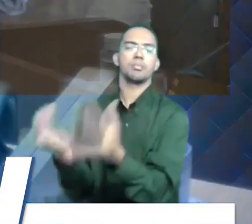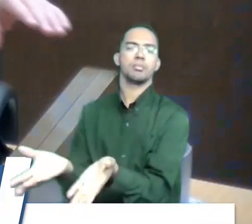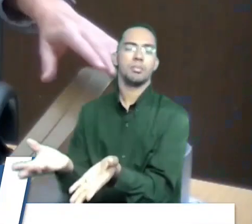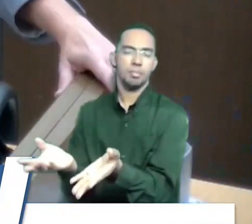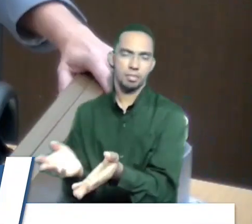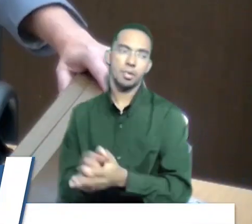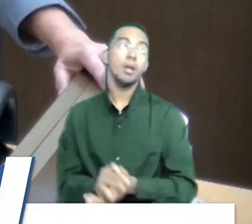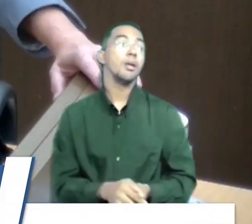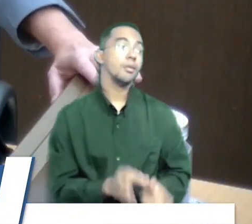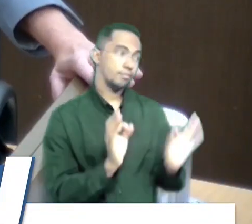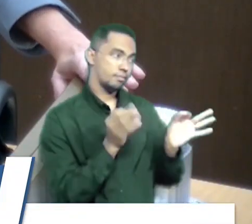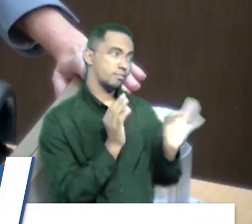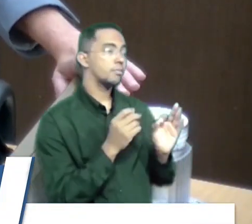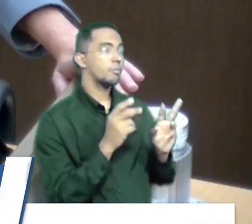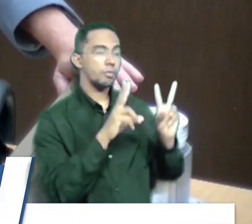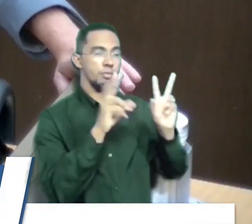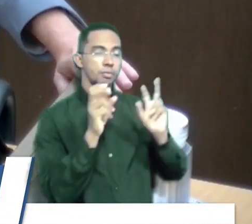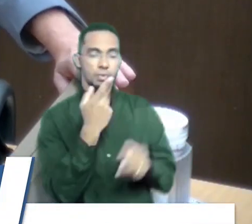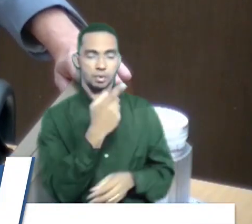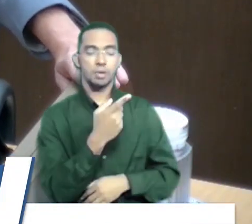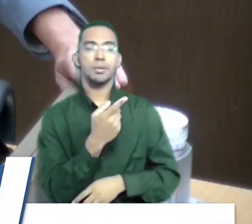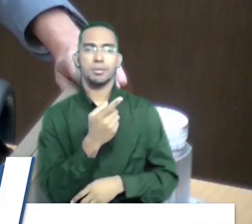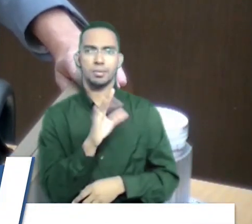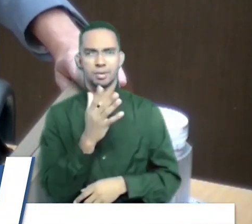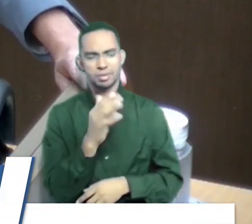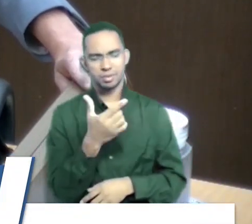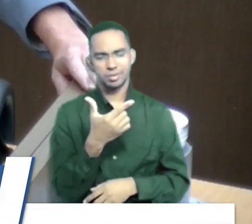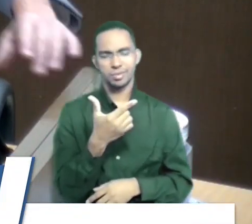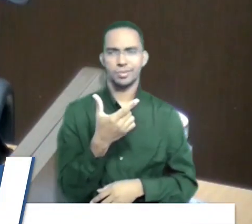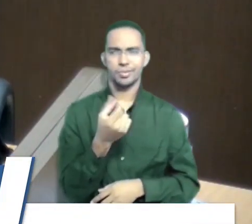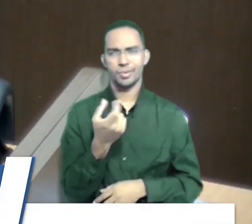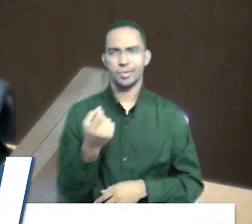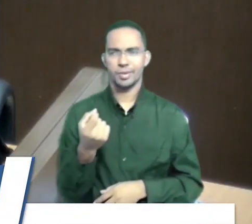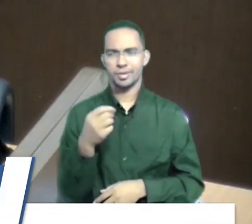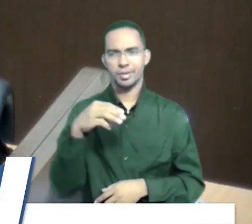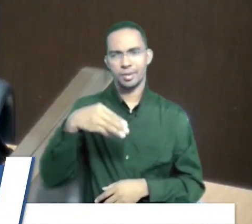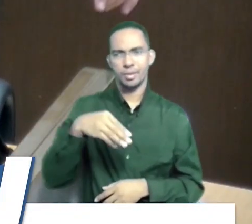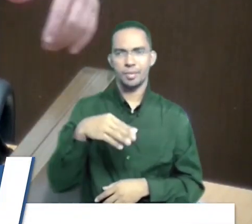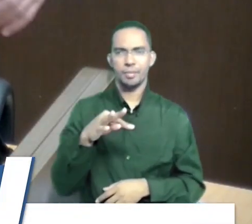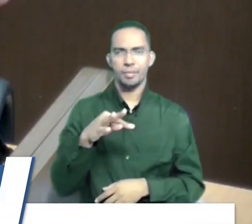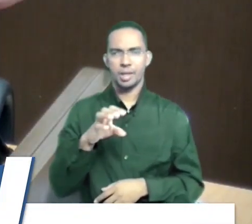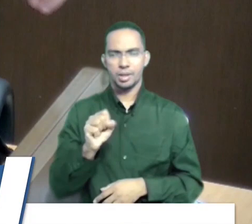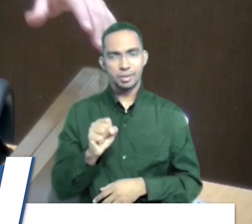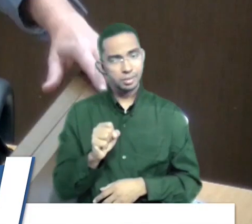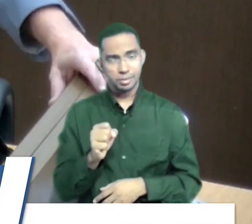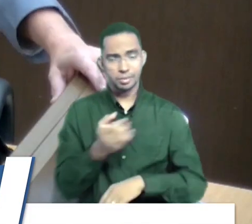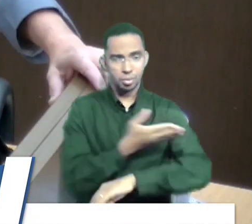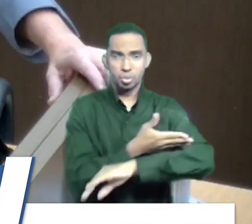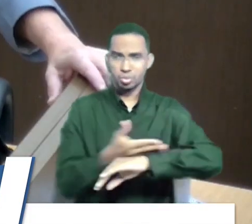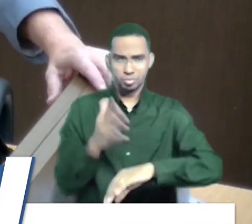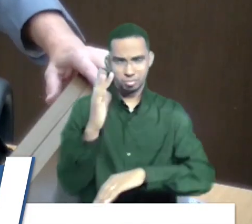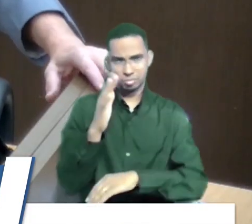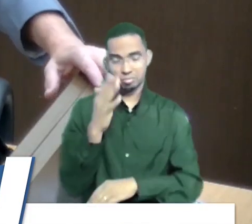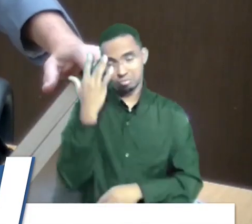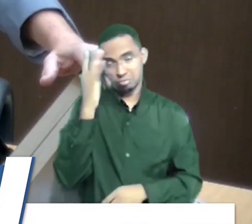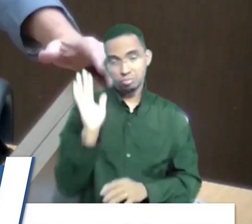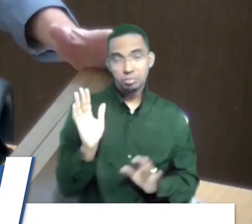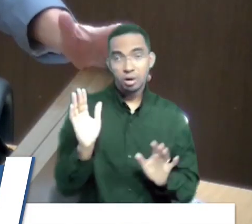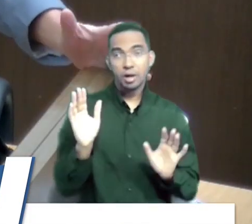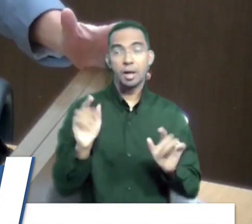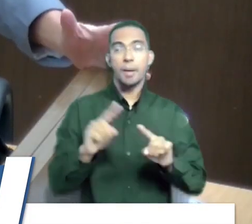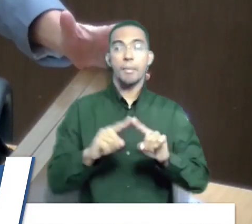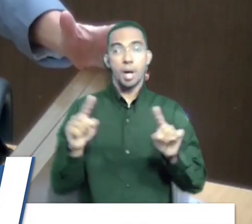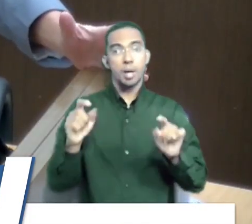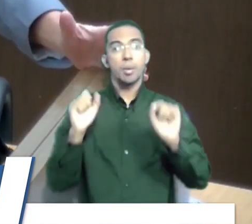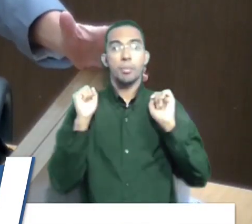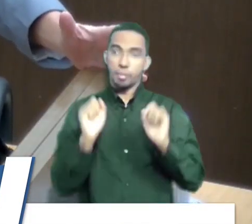aí, isso aí não deve dar 200 metros de rodovia, 200, 300 metros. Então, dá para